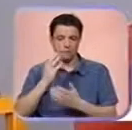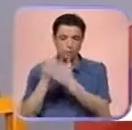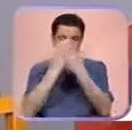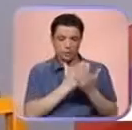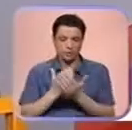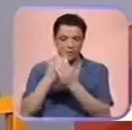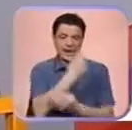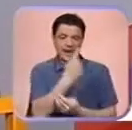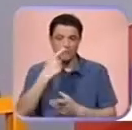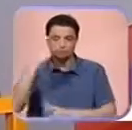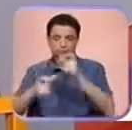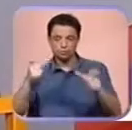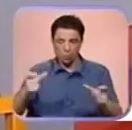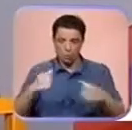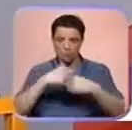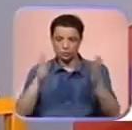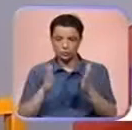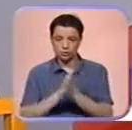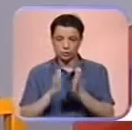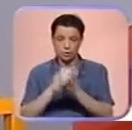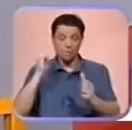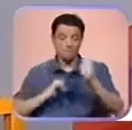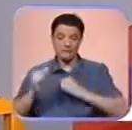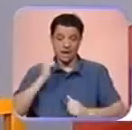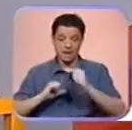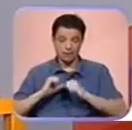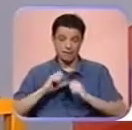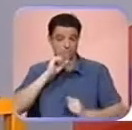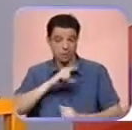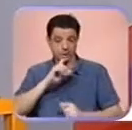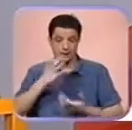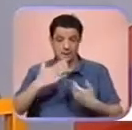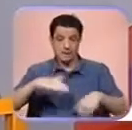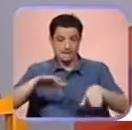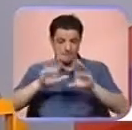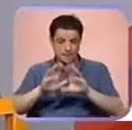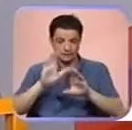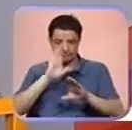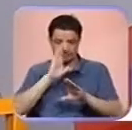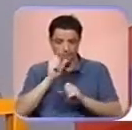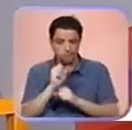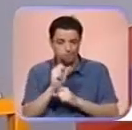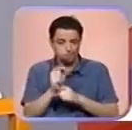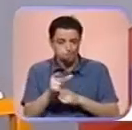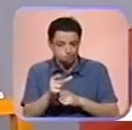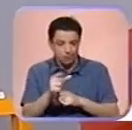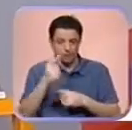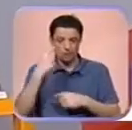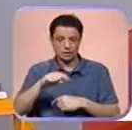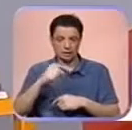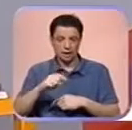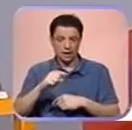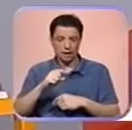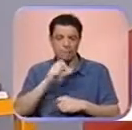cada doente para ver se pode ser operado. Nem todos os doentes podem ser operados, mas se tivermos uma espessura corneana proporcional às